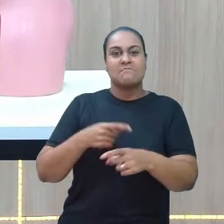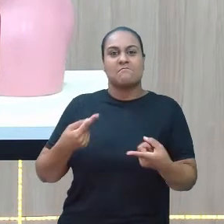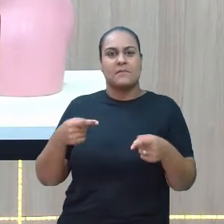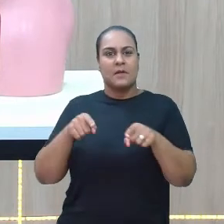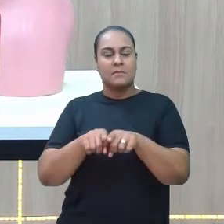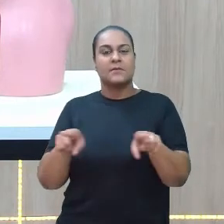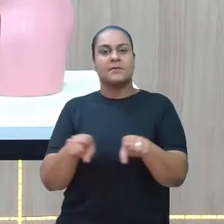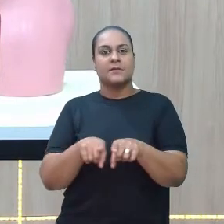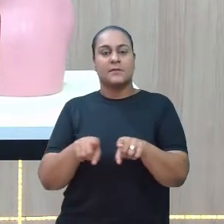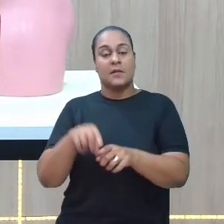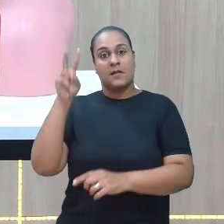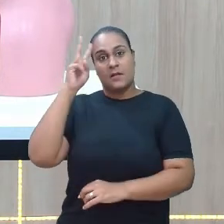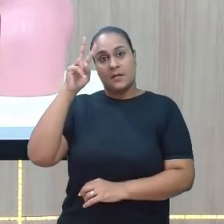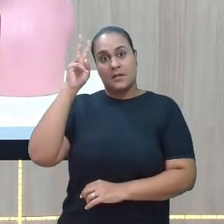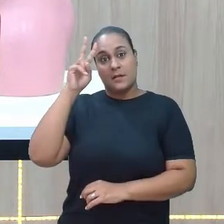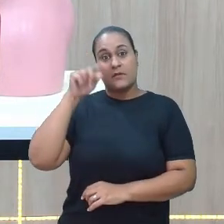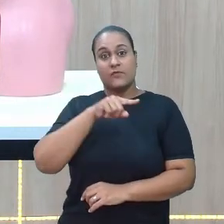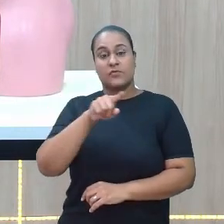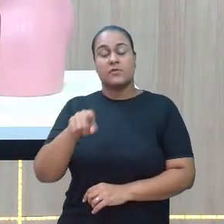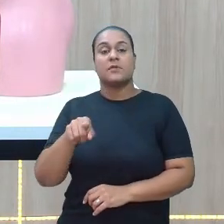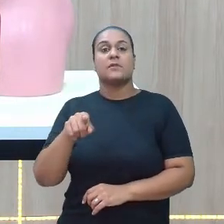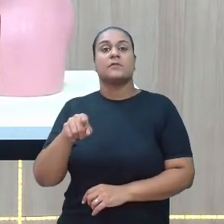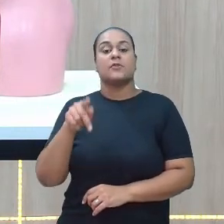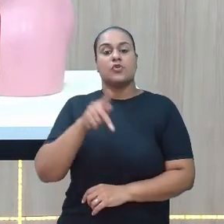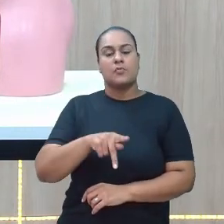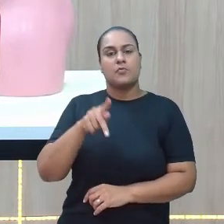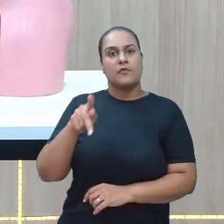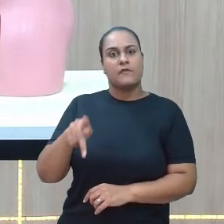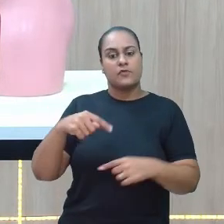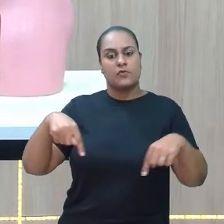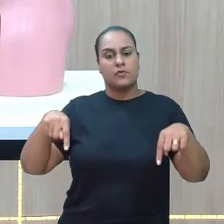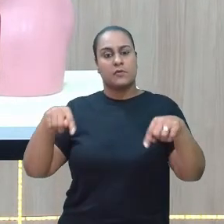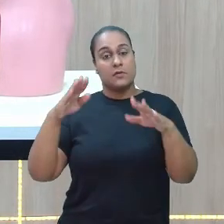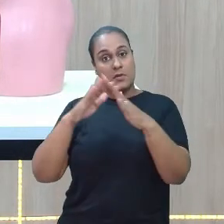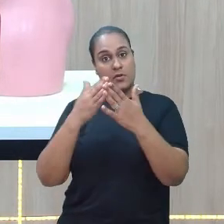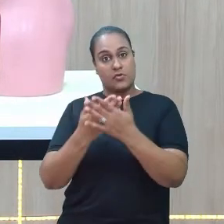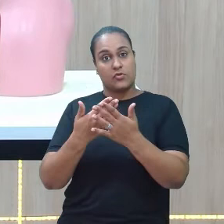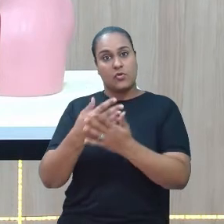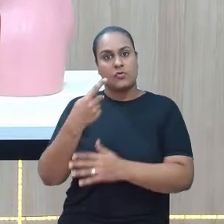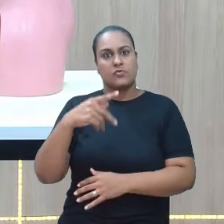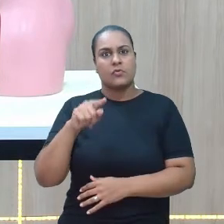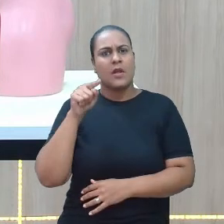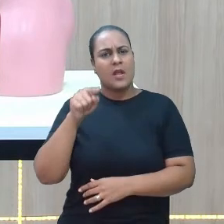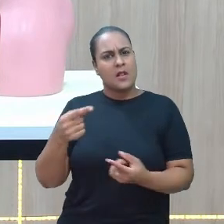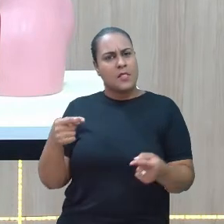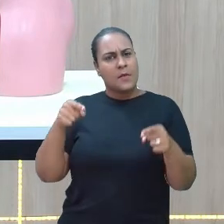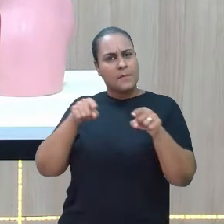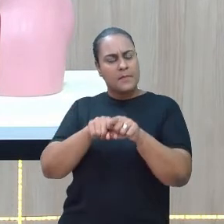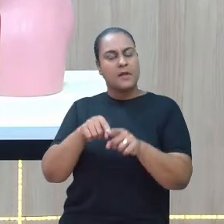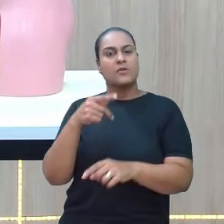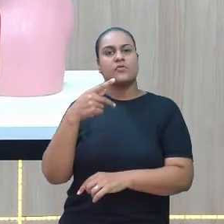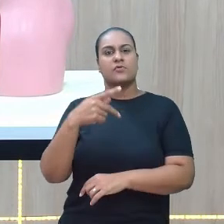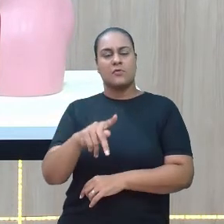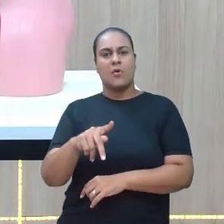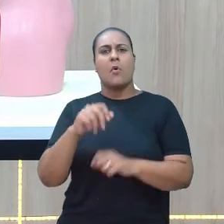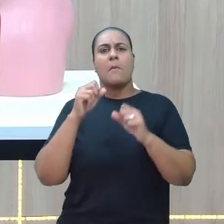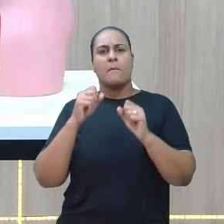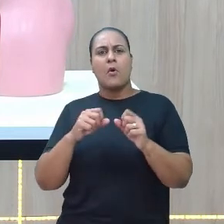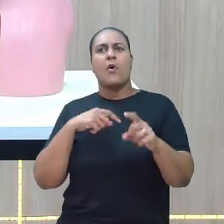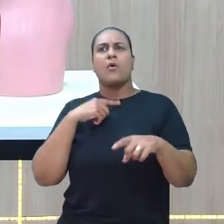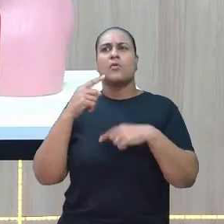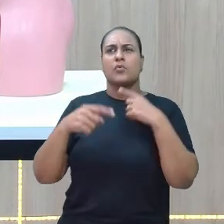parceria. Lembrem-se dos professores de vocês na escola, eles são os grandes parceiros que podem tirar